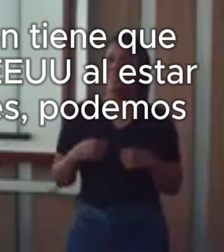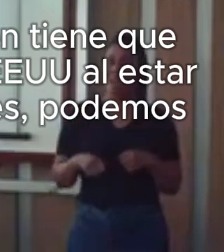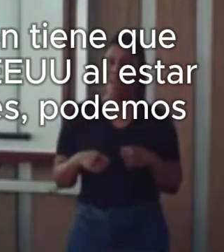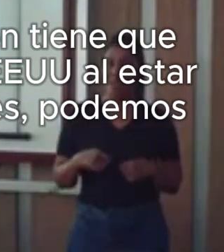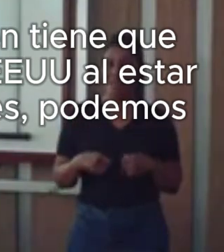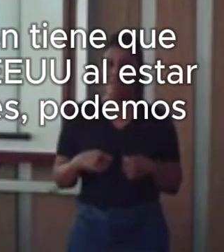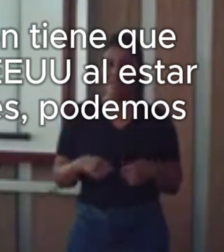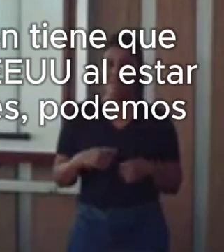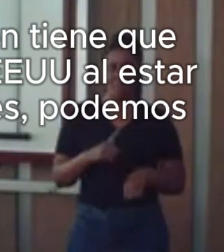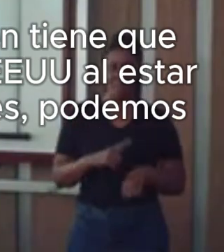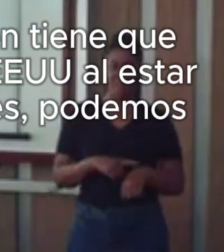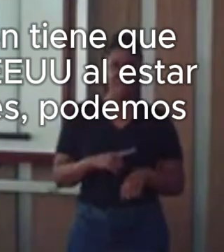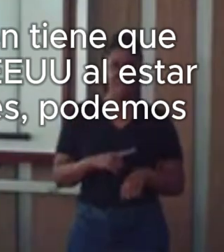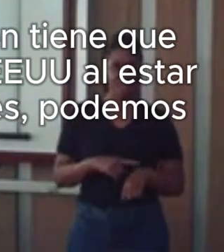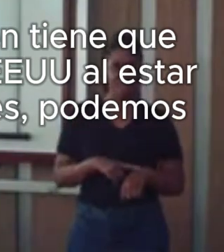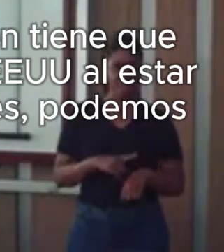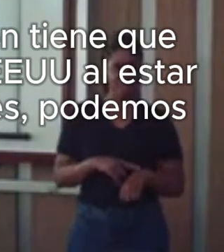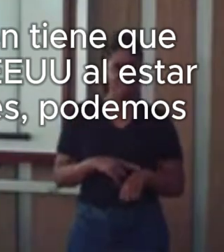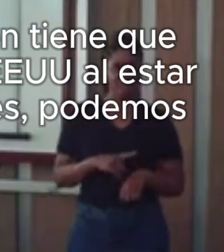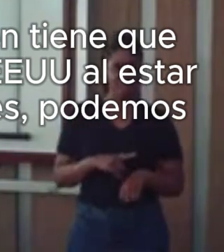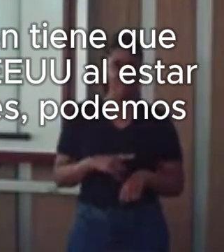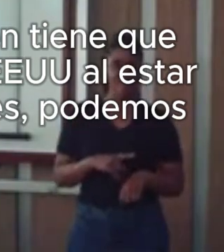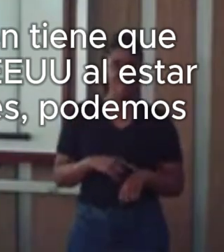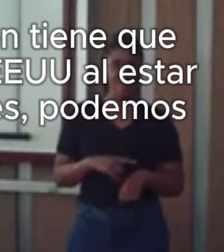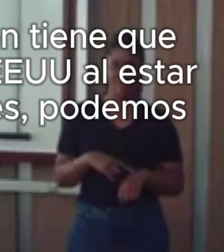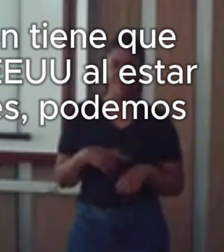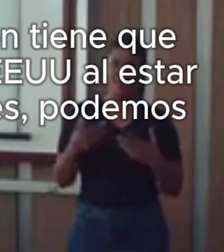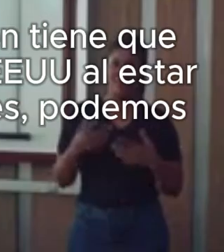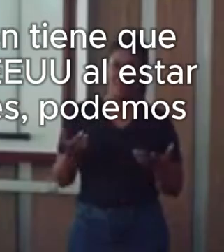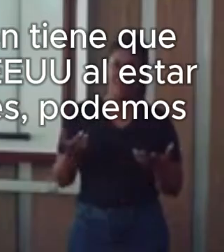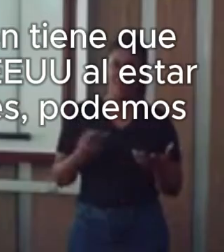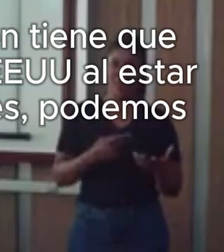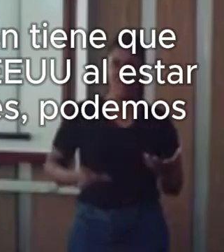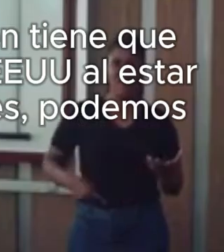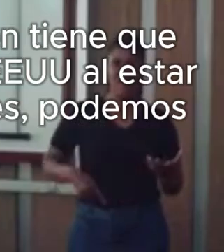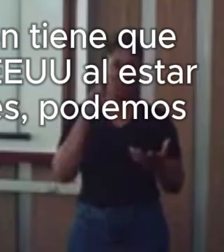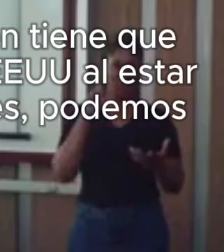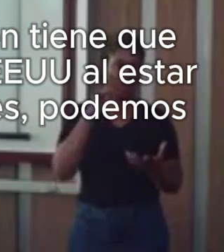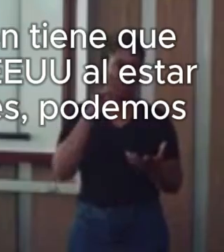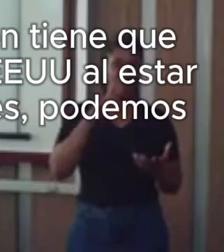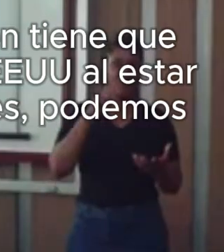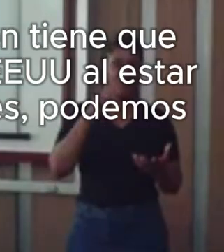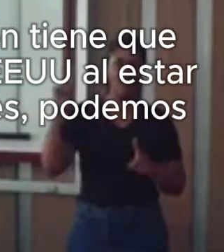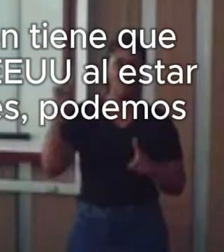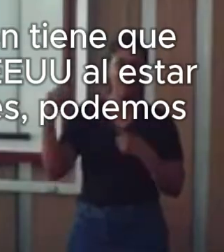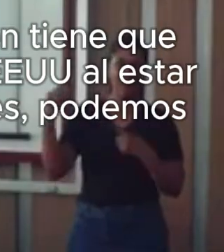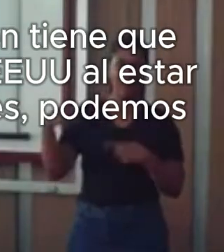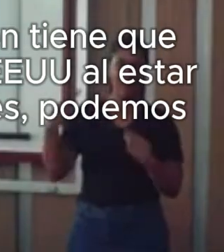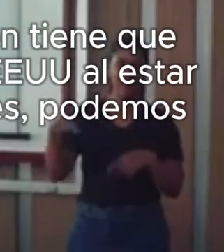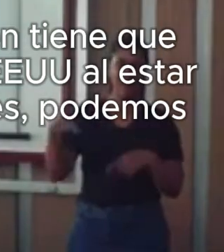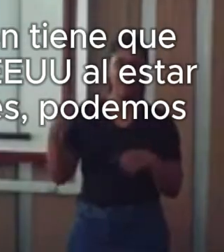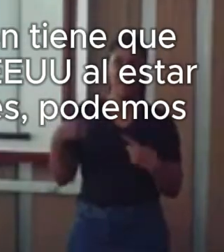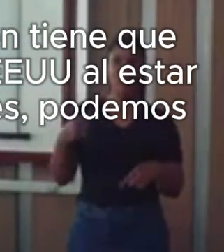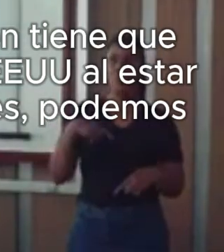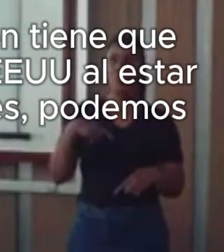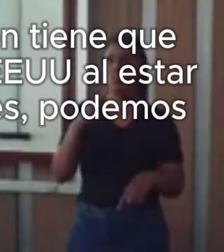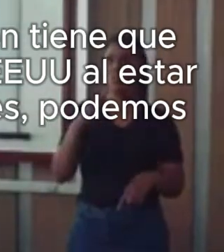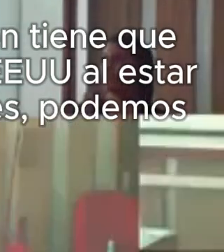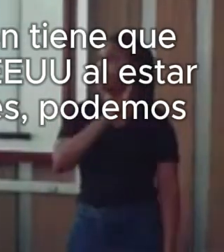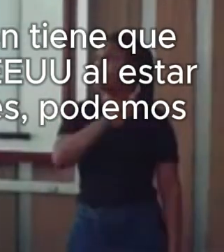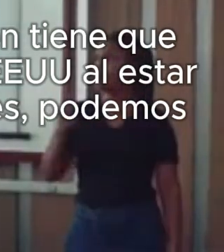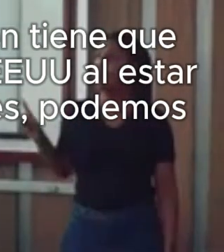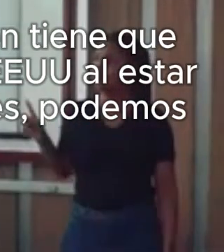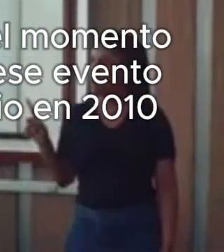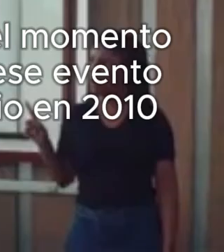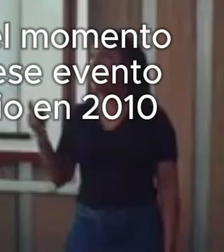momento do presidente americano lá ficar maltratando a gente, da gente poder dizer, não, nós somos independentes,